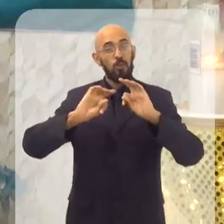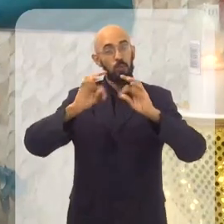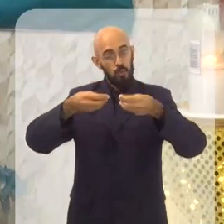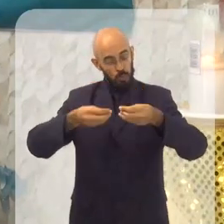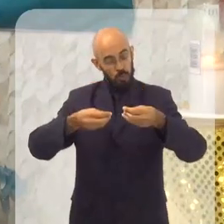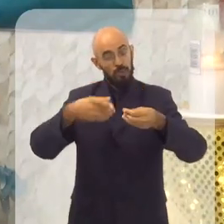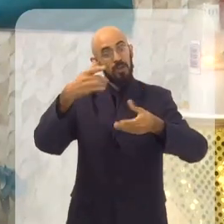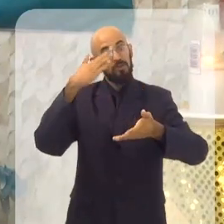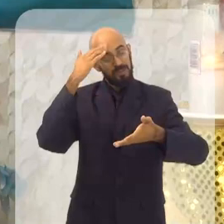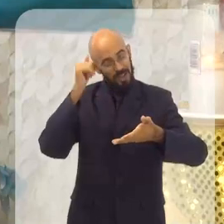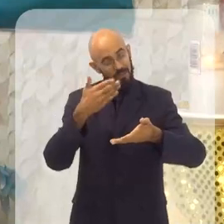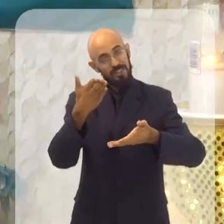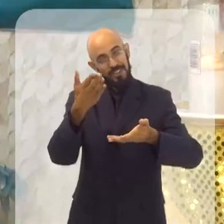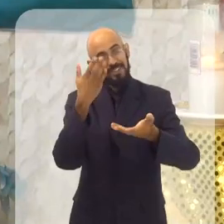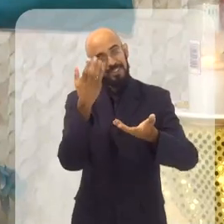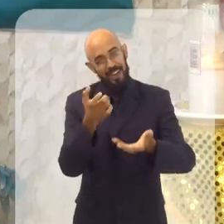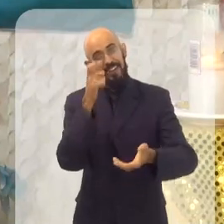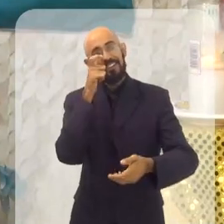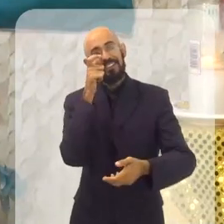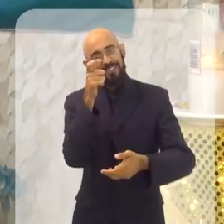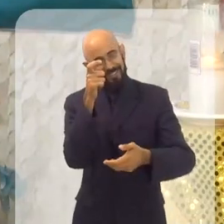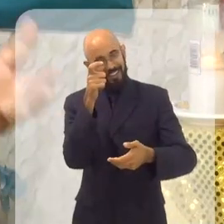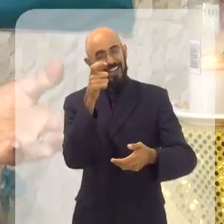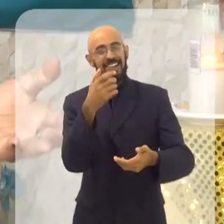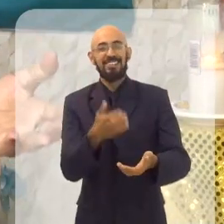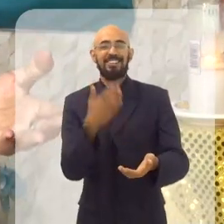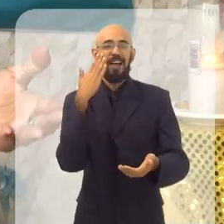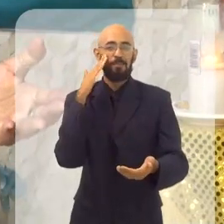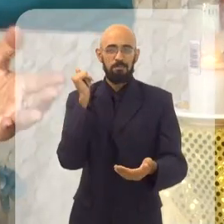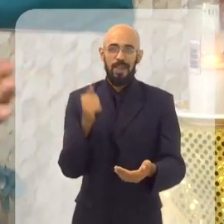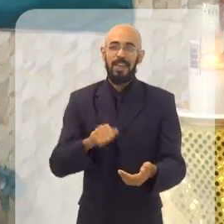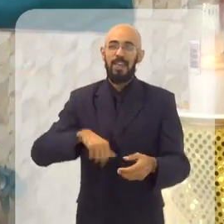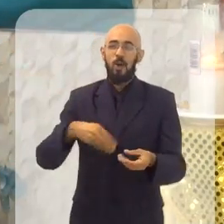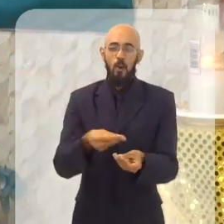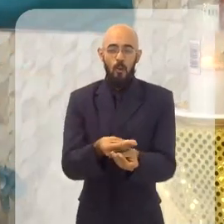que eu sei que vocês estão doidos para saber, né? Sobre